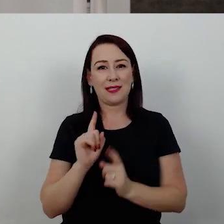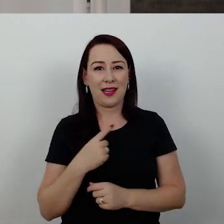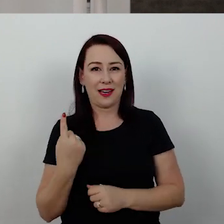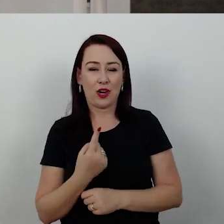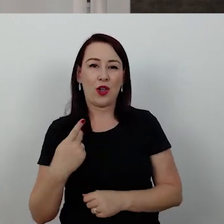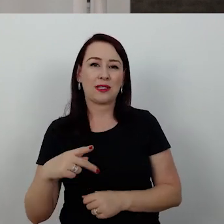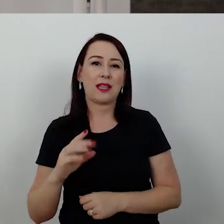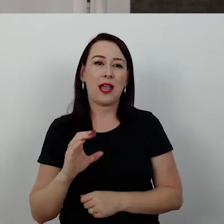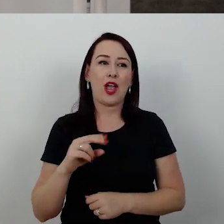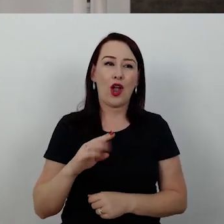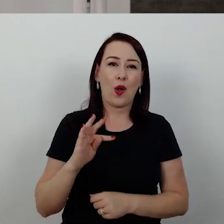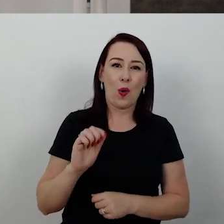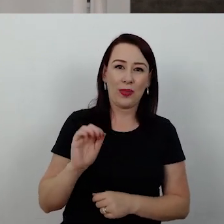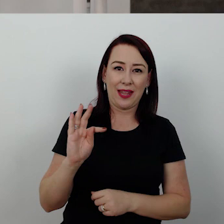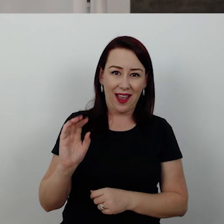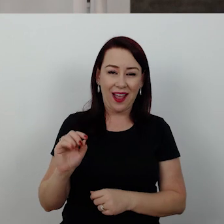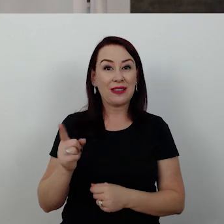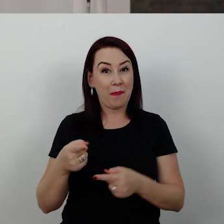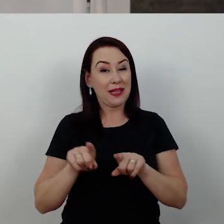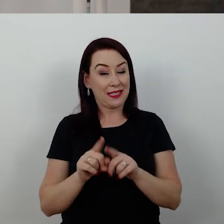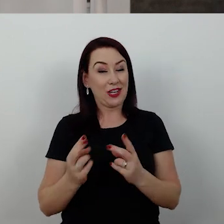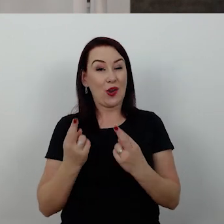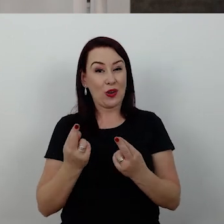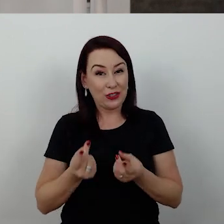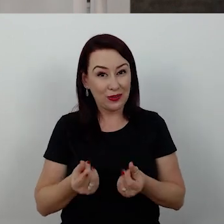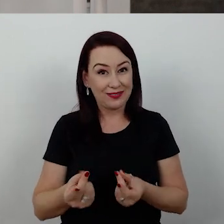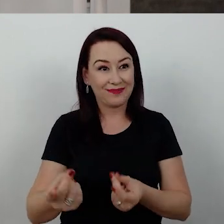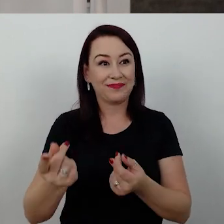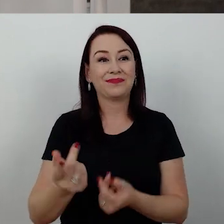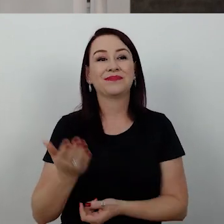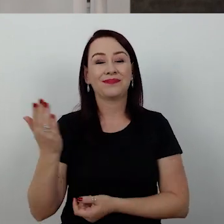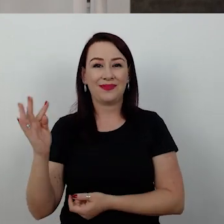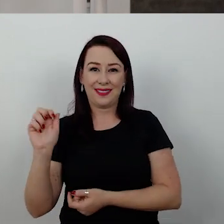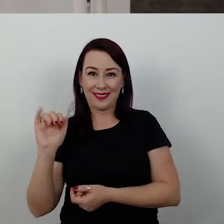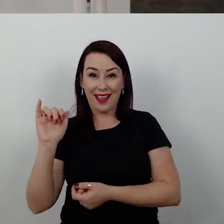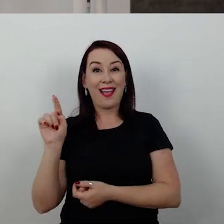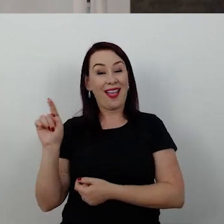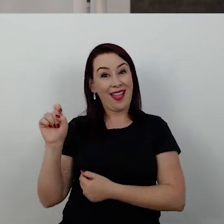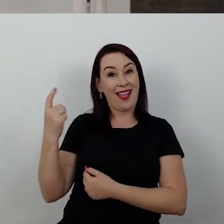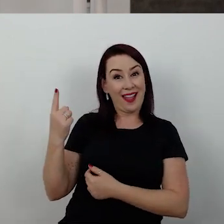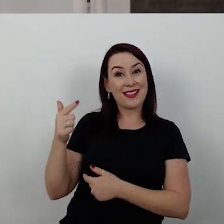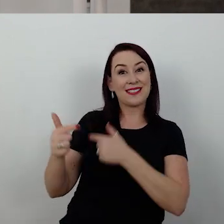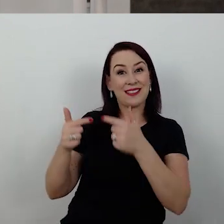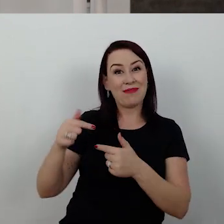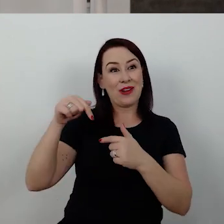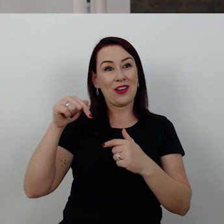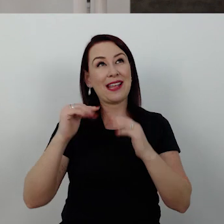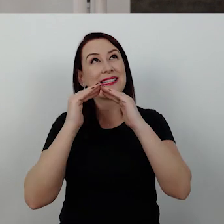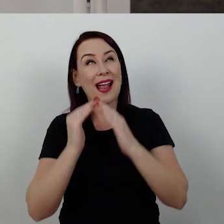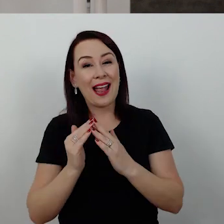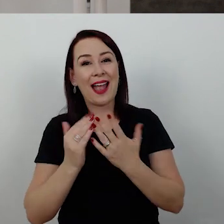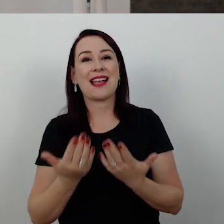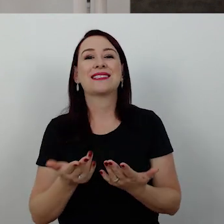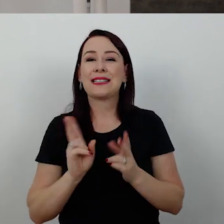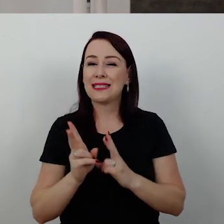né, da Contato há algum tempo, e que essa parceria continue, a casa está aberta. A Thay, que já trabalhou nessa casa e, de certa forma,